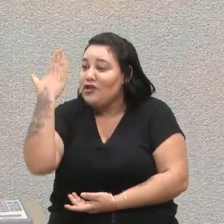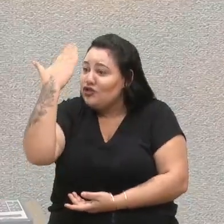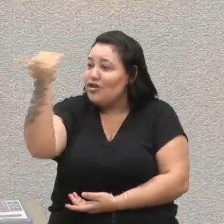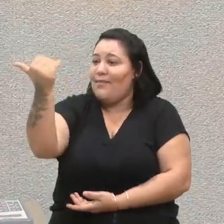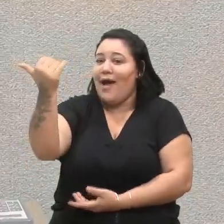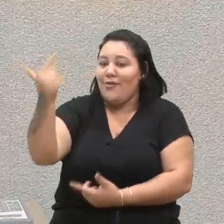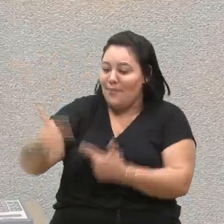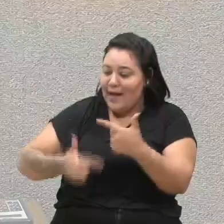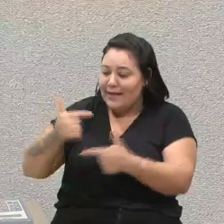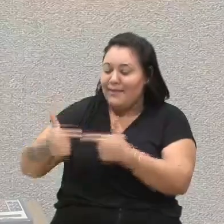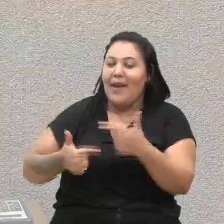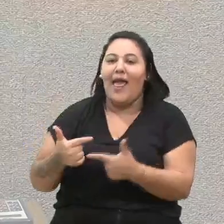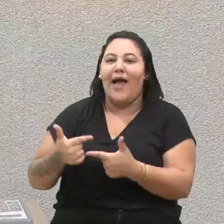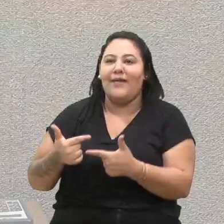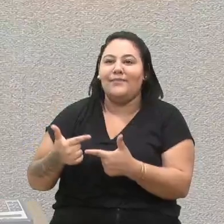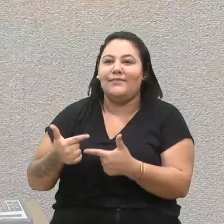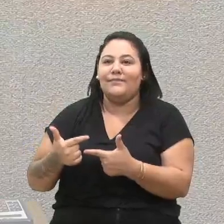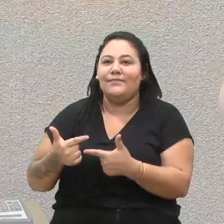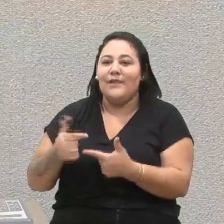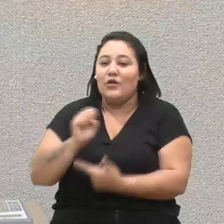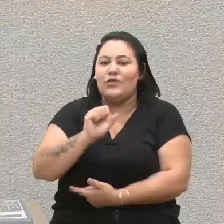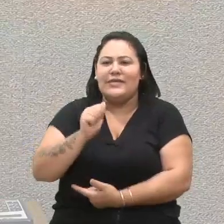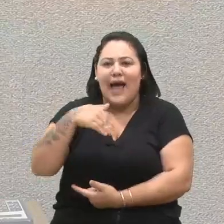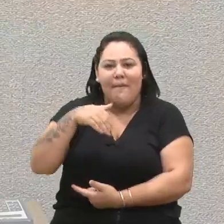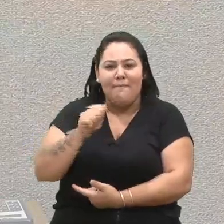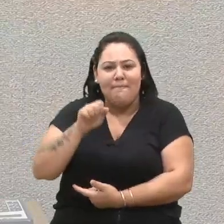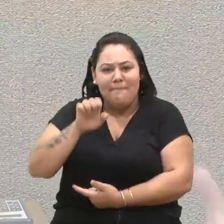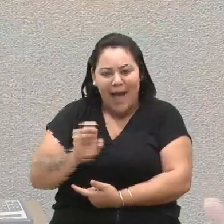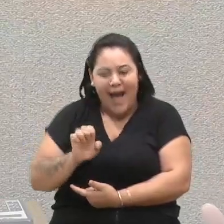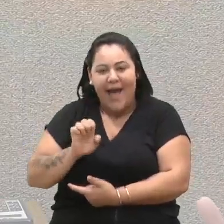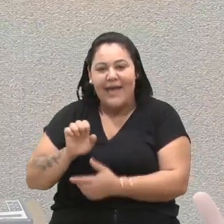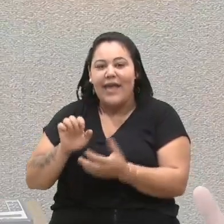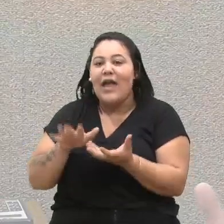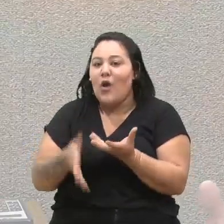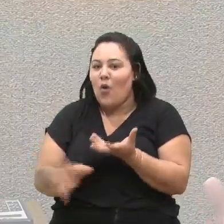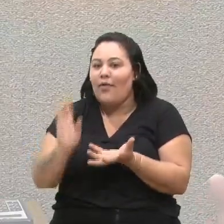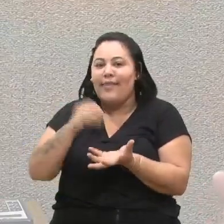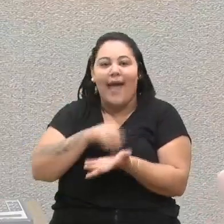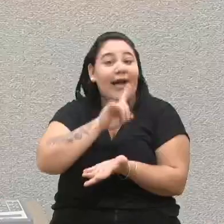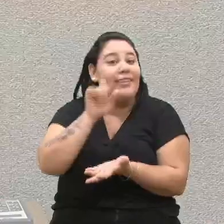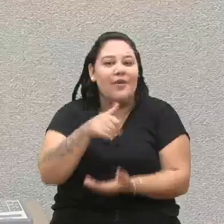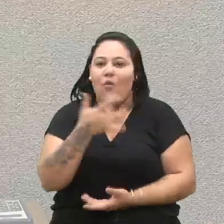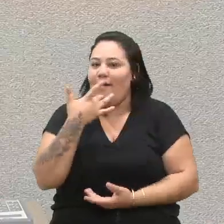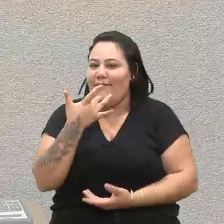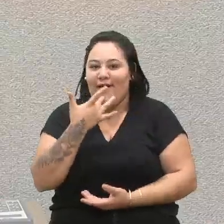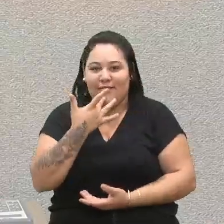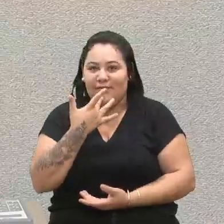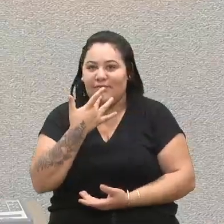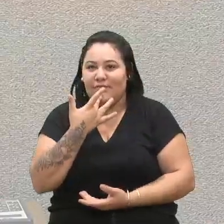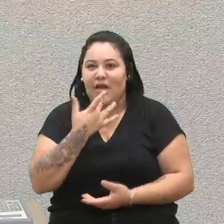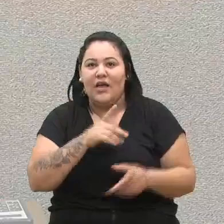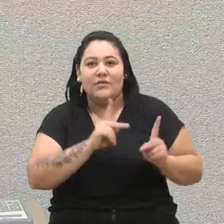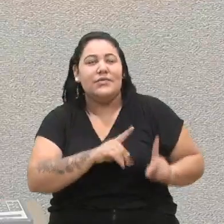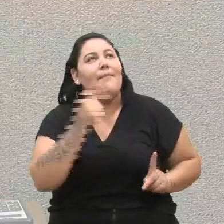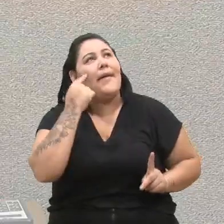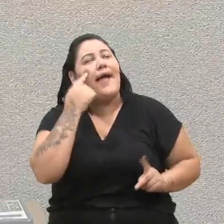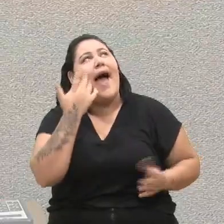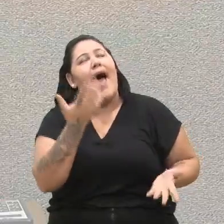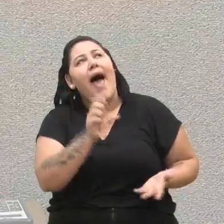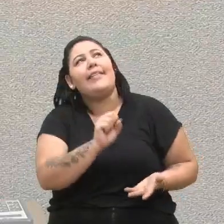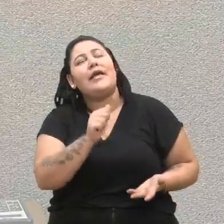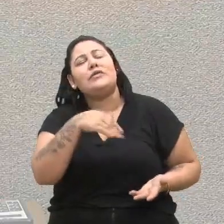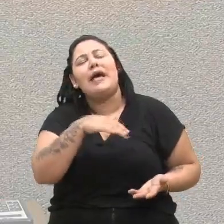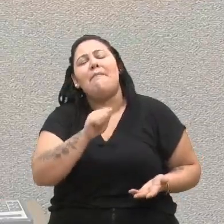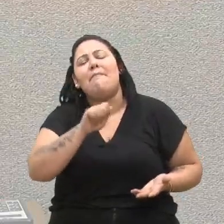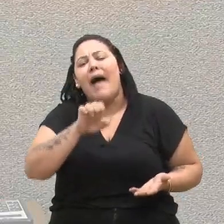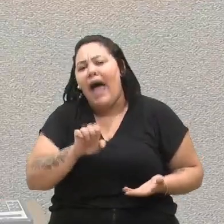para trabalhar numa autarquia, como o SAMAI, como a Codeca, não é fácil. As pessoas pensam, está no SAMAI, está na Codeca,